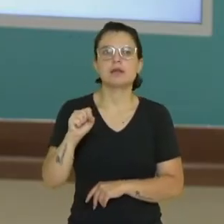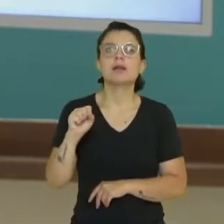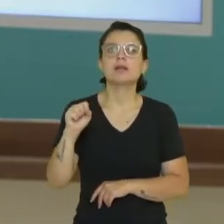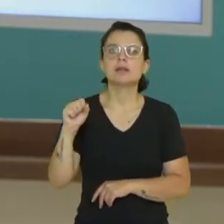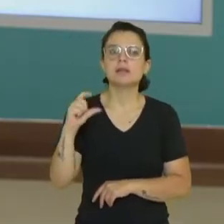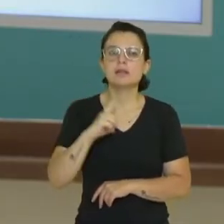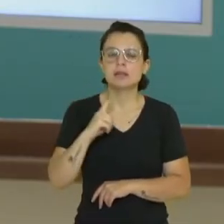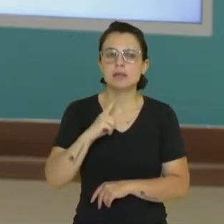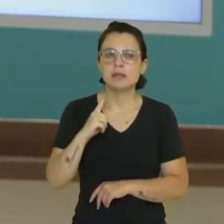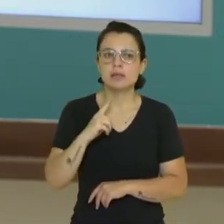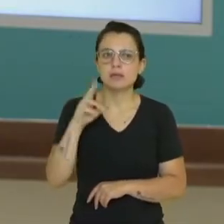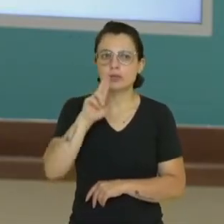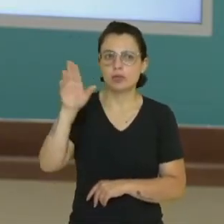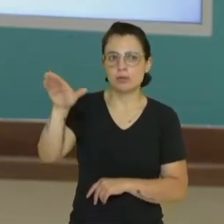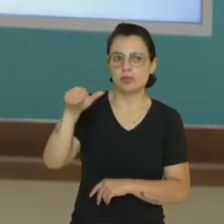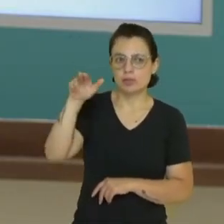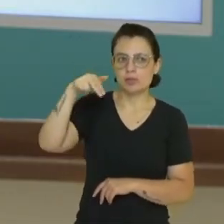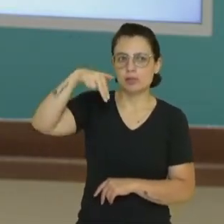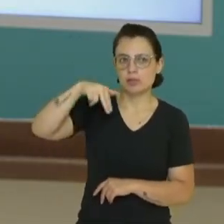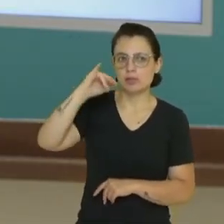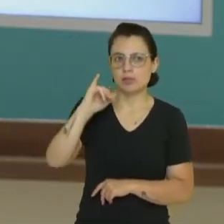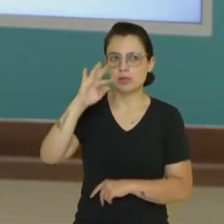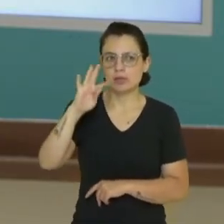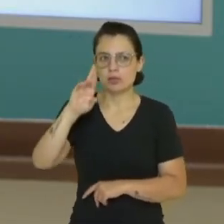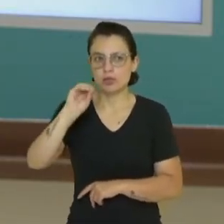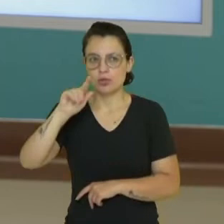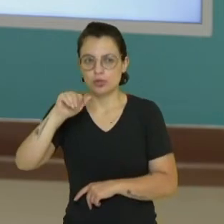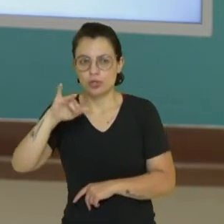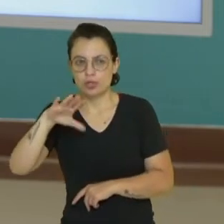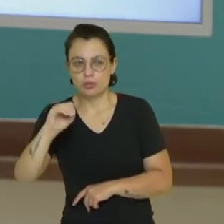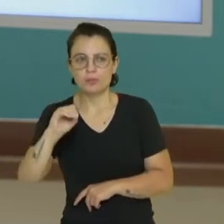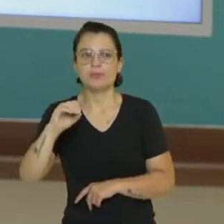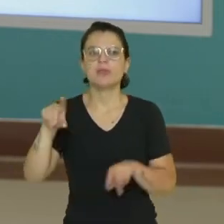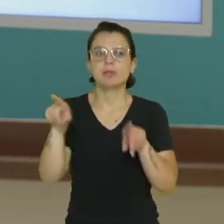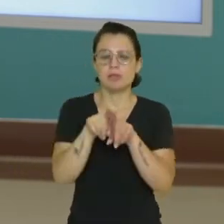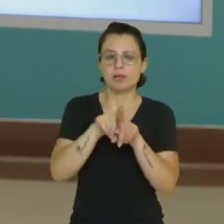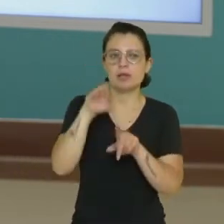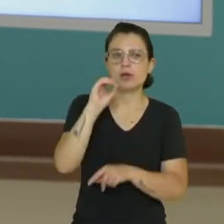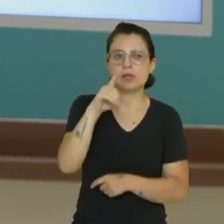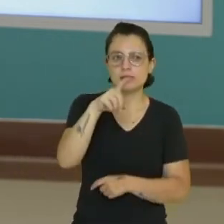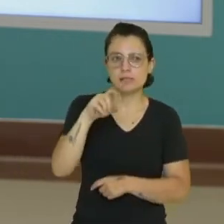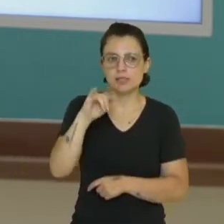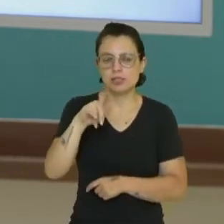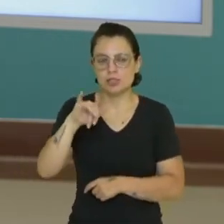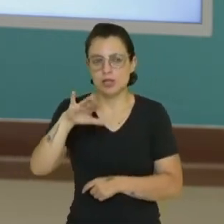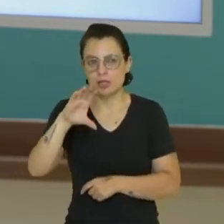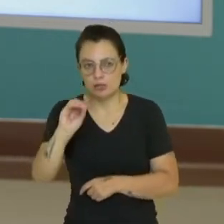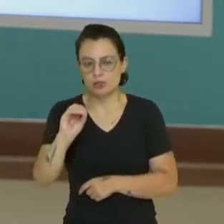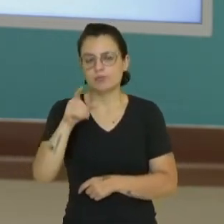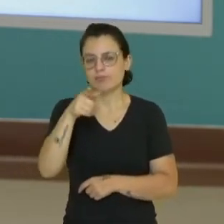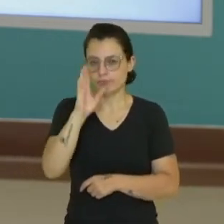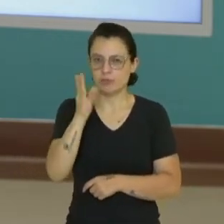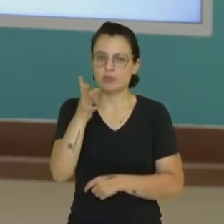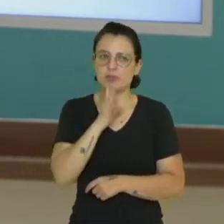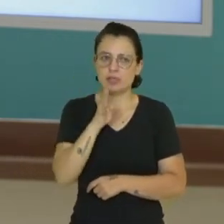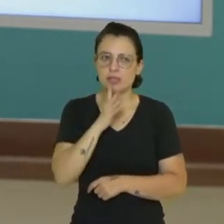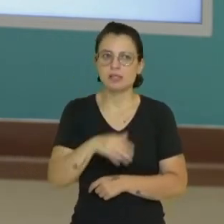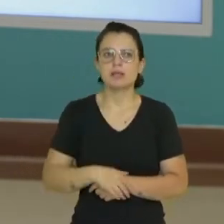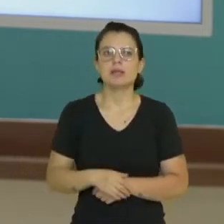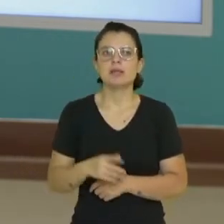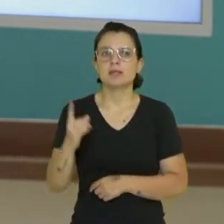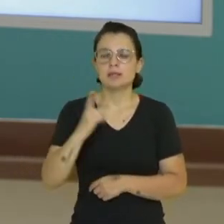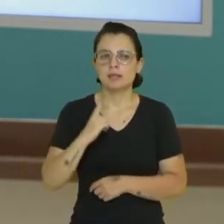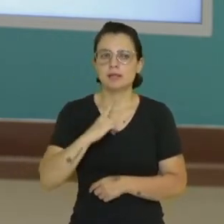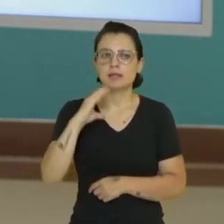encontrar? Um gás chamado nitrogênio, um outro gás chamado oxigênio, que vocês conhecem muito bem,